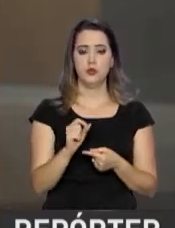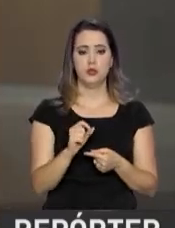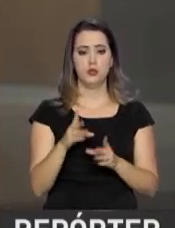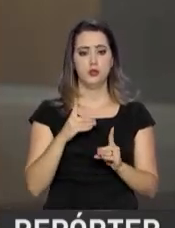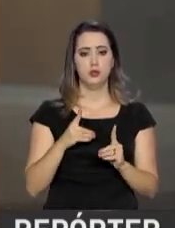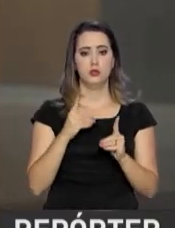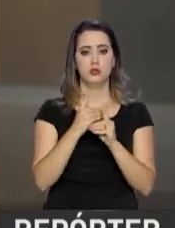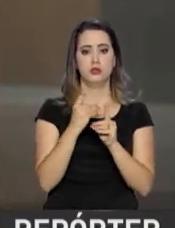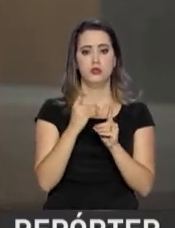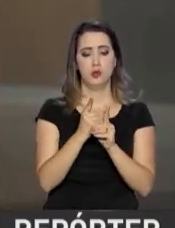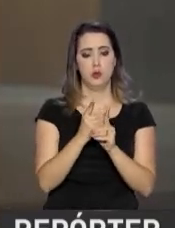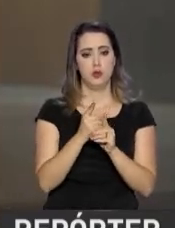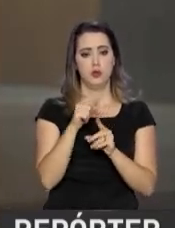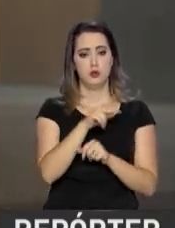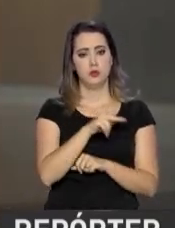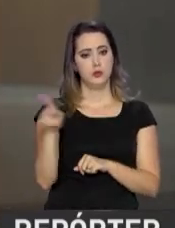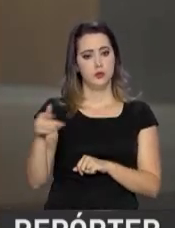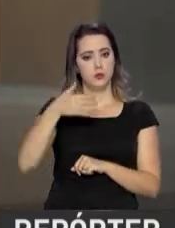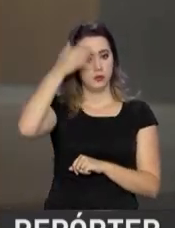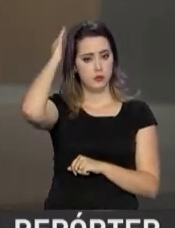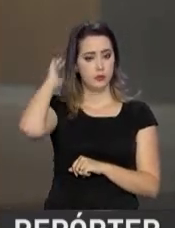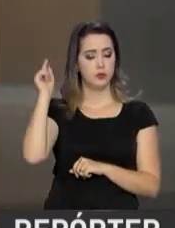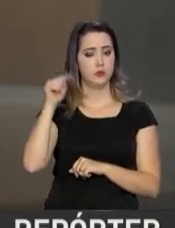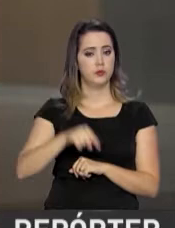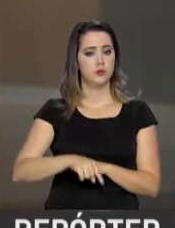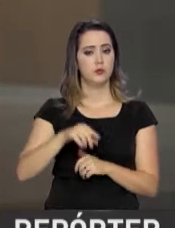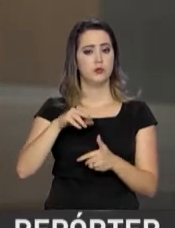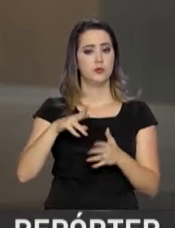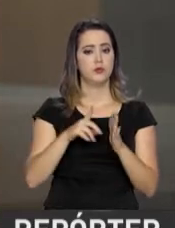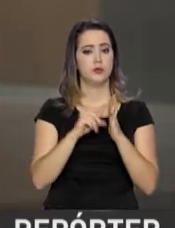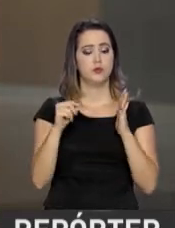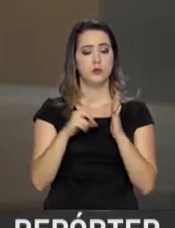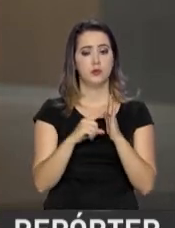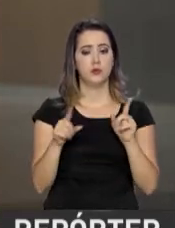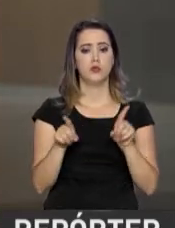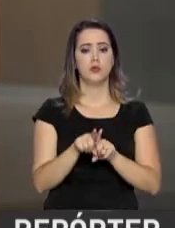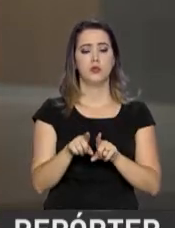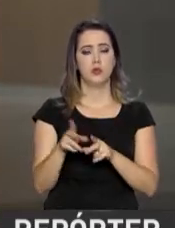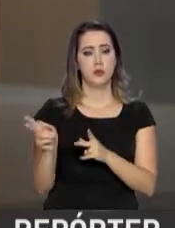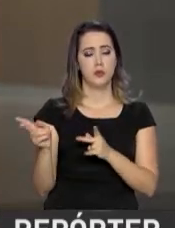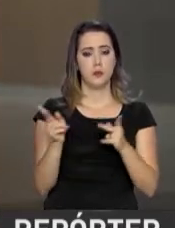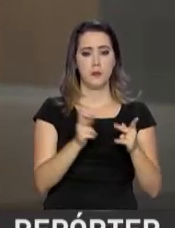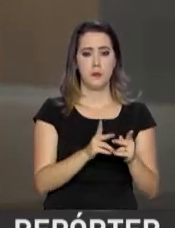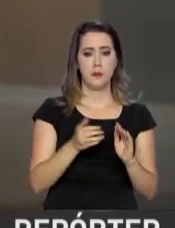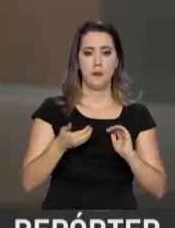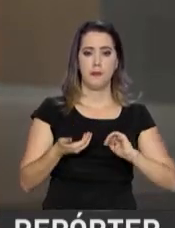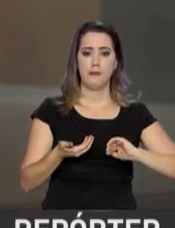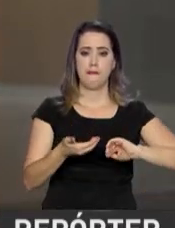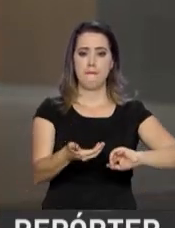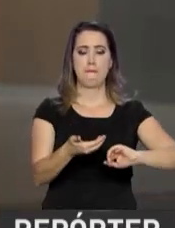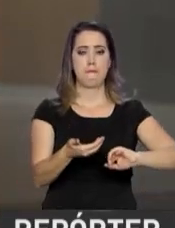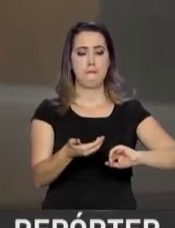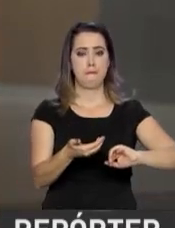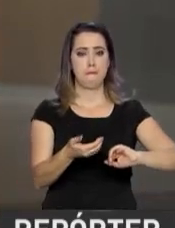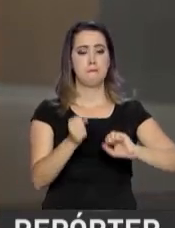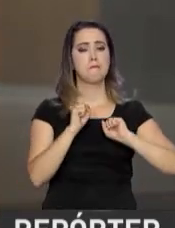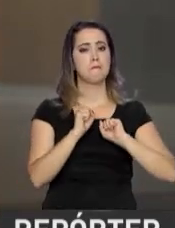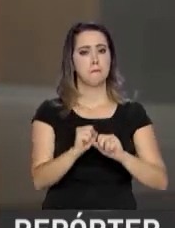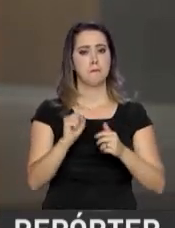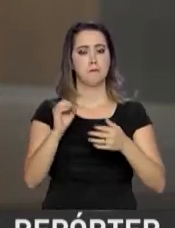se encontrar com o presidente michel temer aqui no palácio do planalto ele ainda visita o congresso nacional eo poder